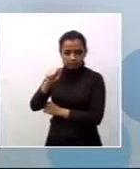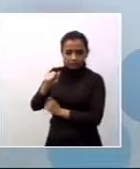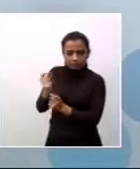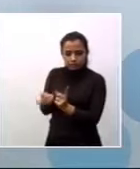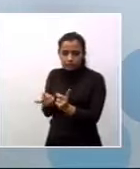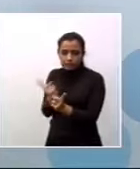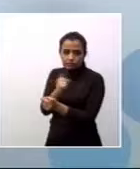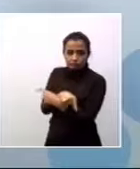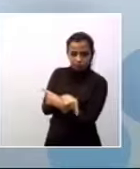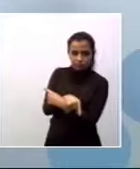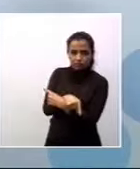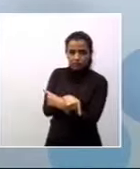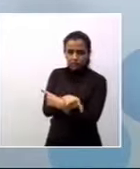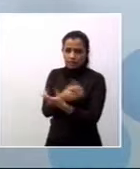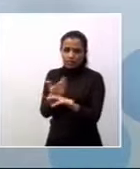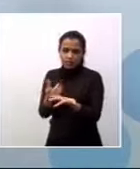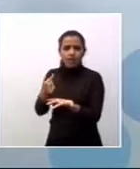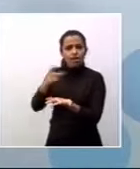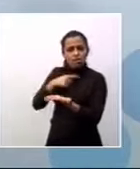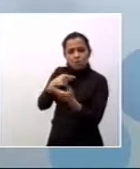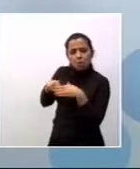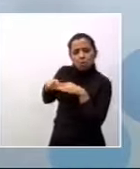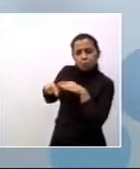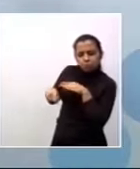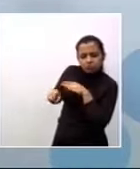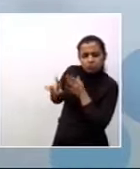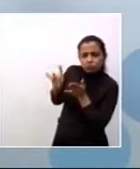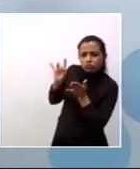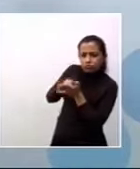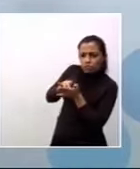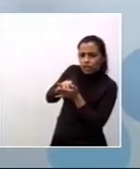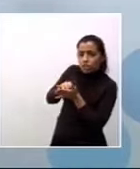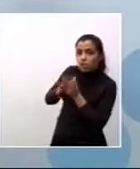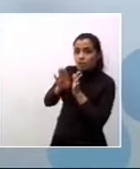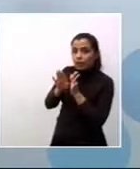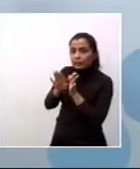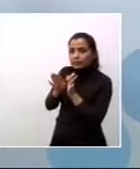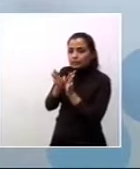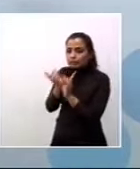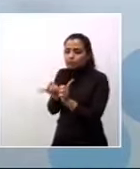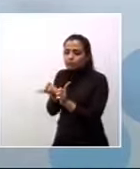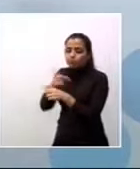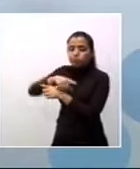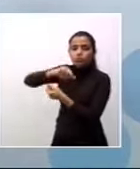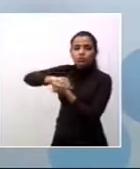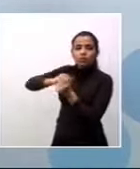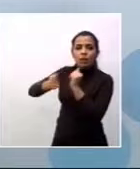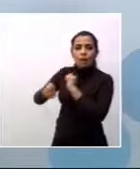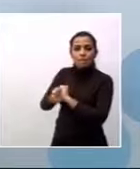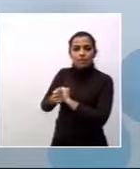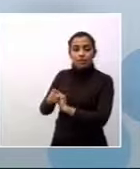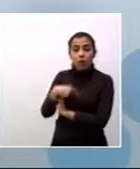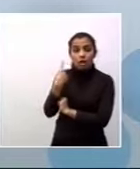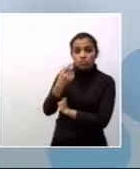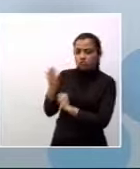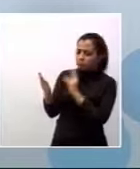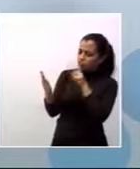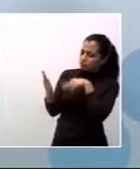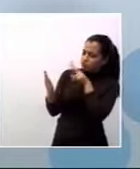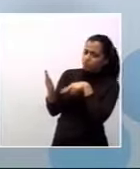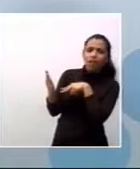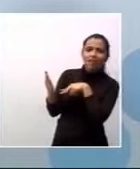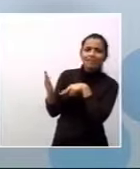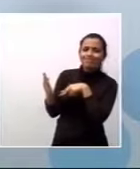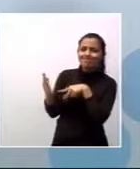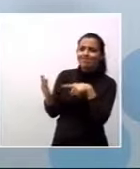informação distorcida elas tem um fundo de verdade mas ela foi distorcida e a gente acaba tendo uma interpretação muito errada do que aquilo